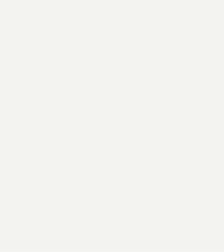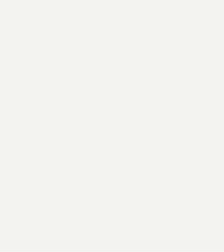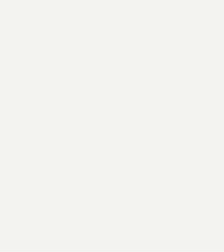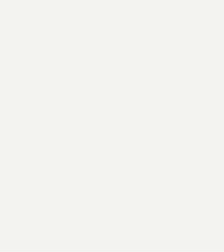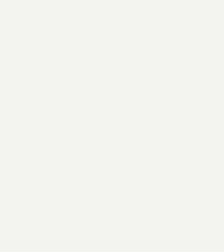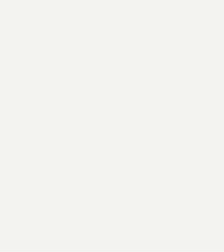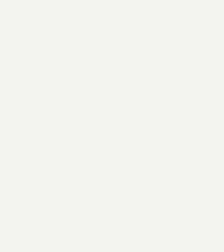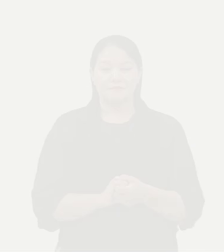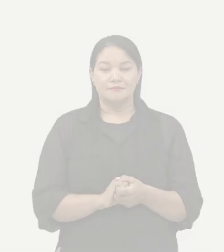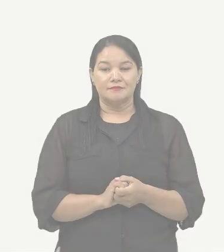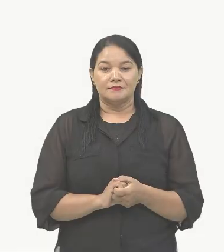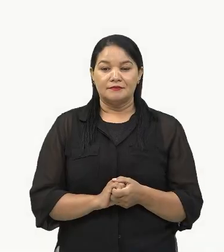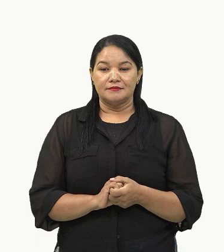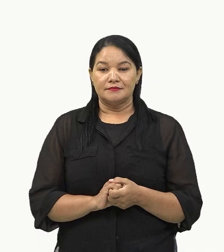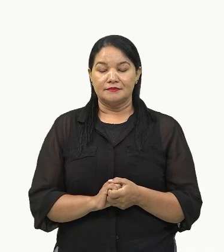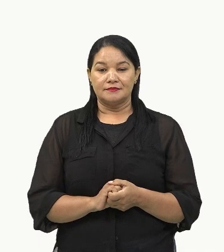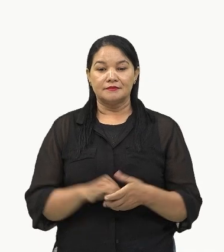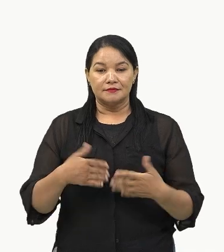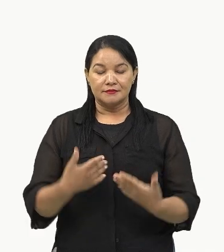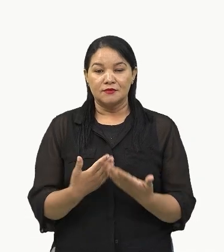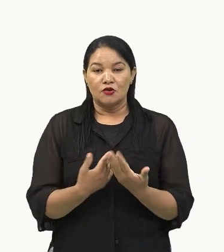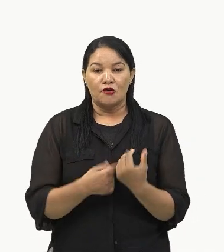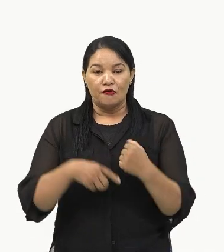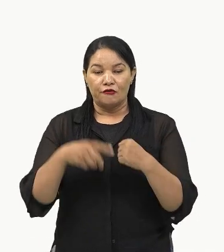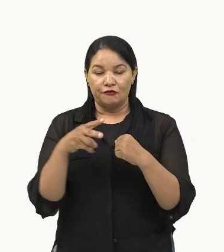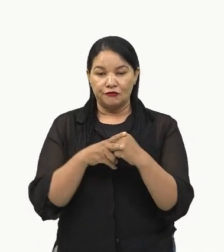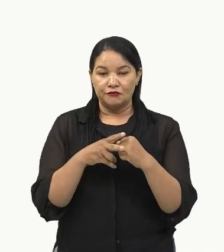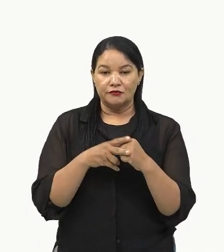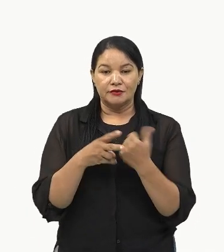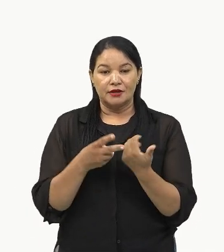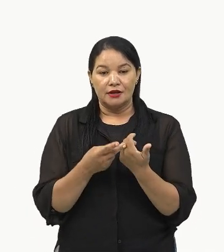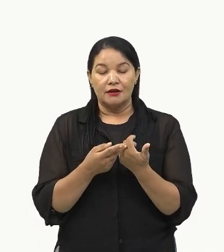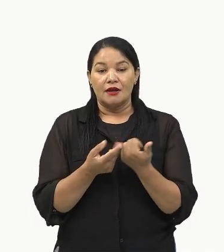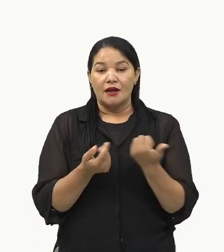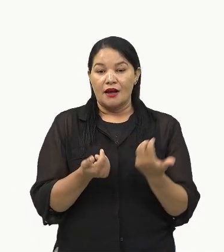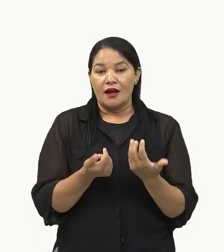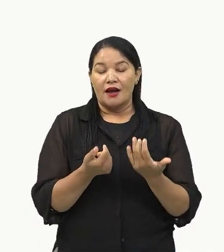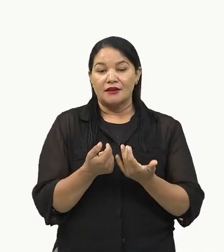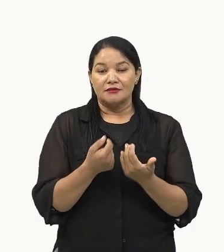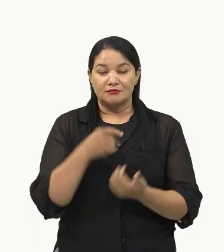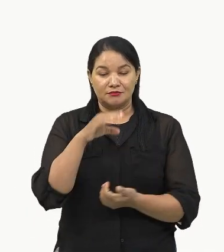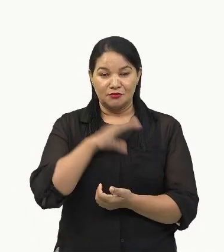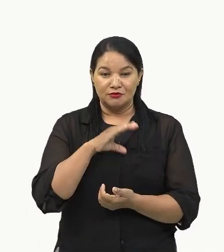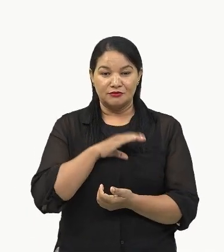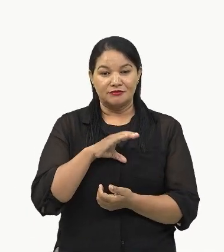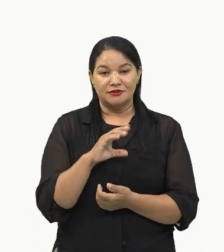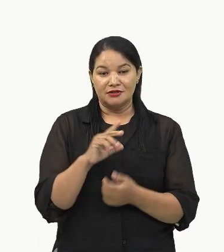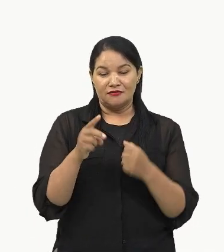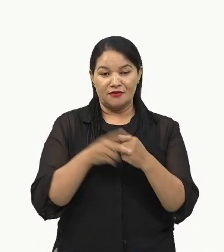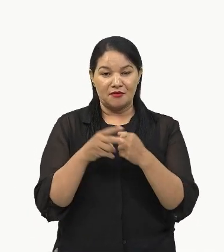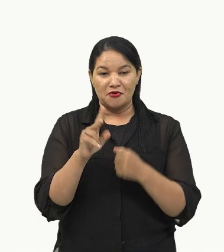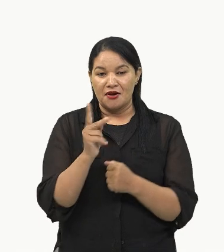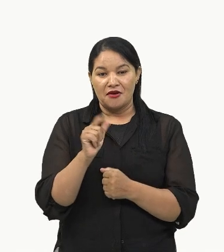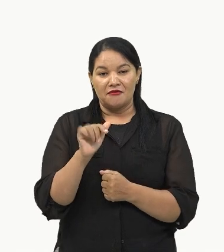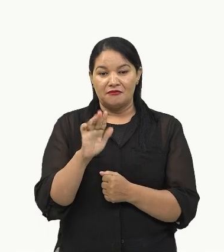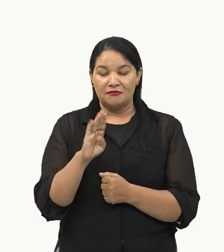has, ele há, que nós nem sequer saímos por aí utilizando o verbo haver no português, né? Mas preparem-se, porque